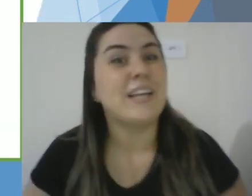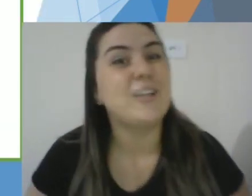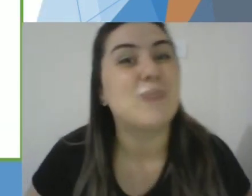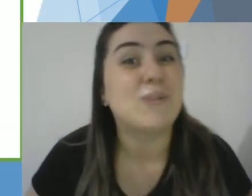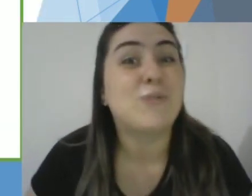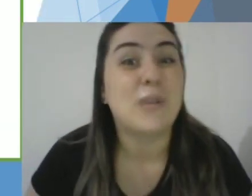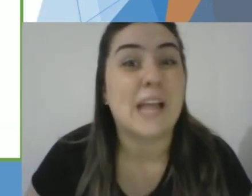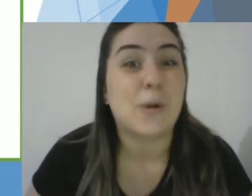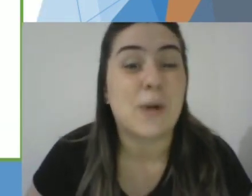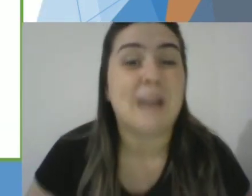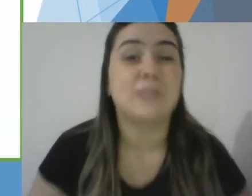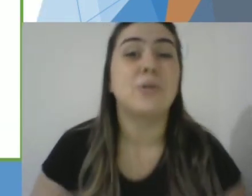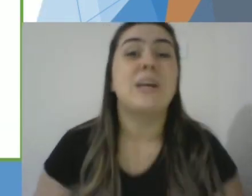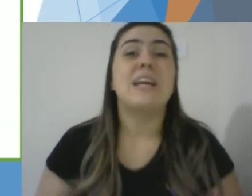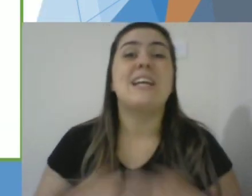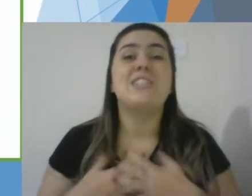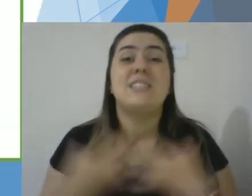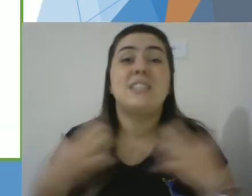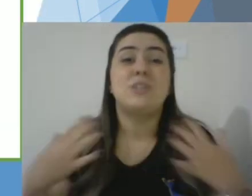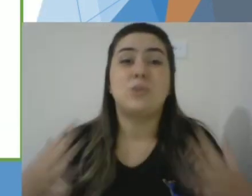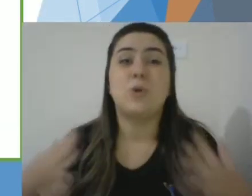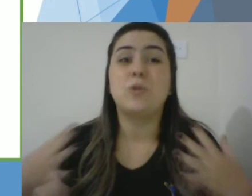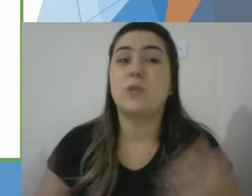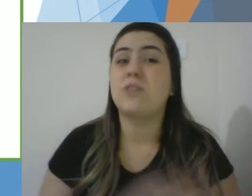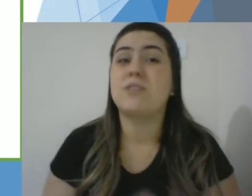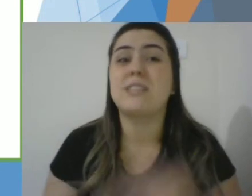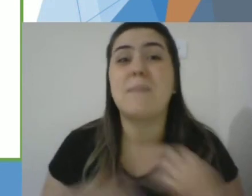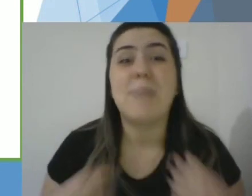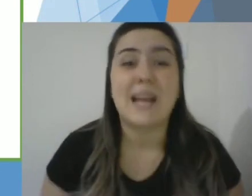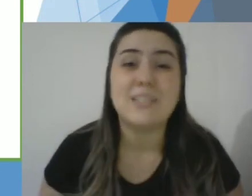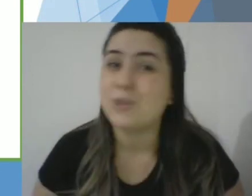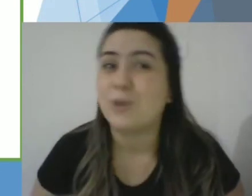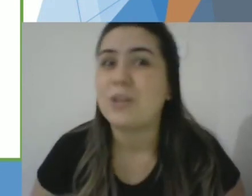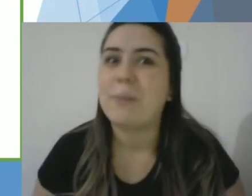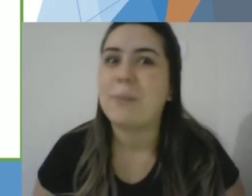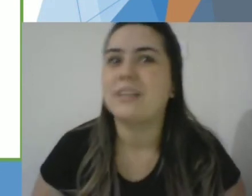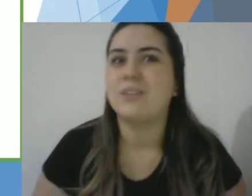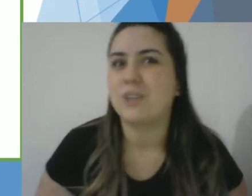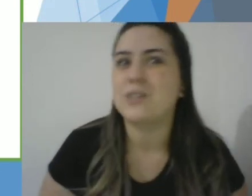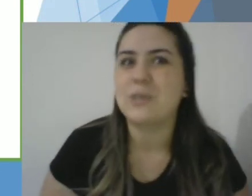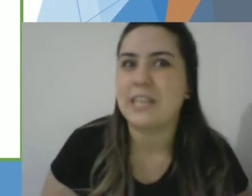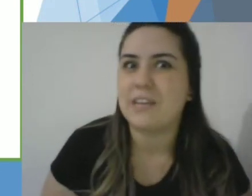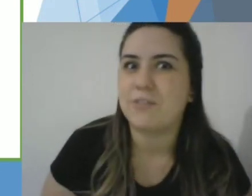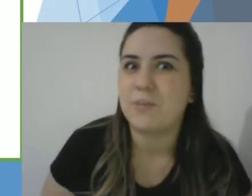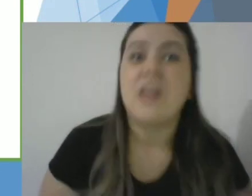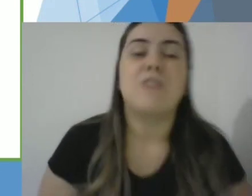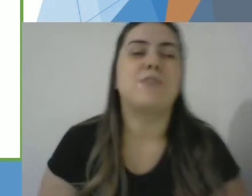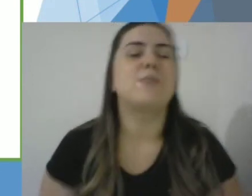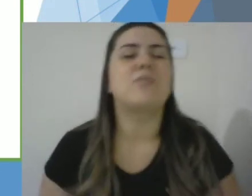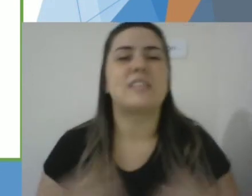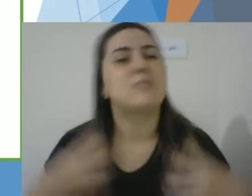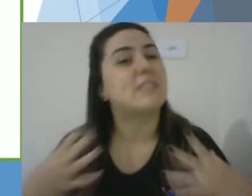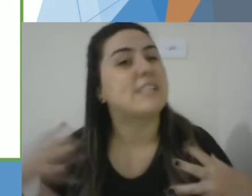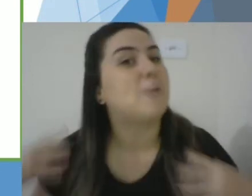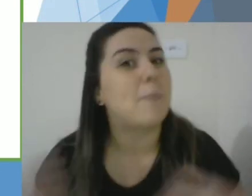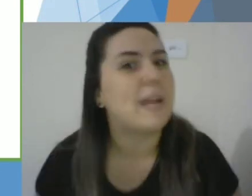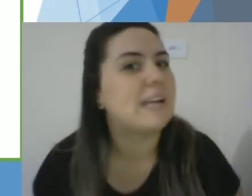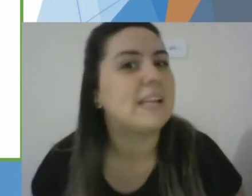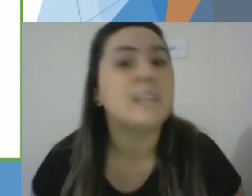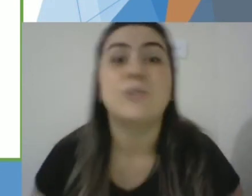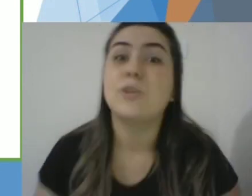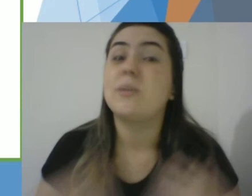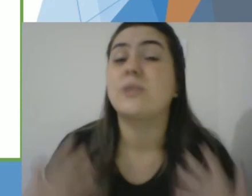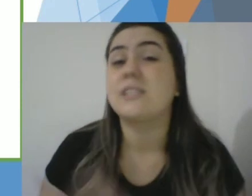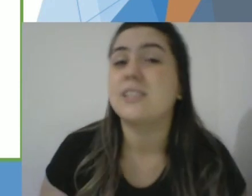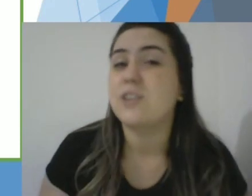Agora, em uma folha 4, registre tudo o que você mais gostou de aprender no nosso livro. Vamos fazer um desenho bem